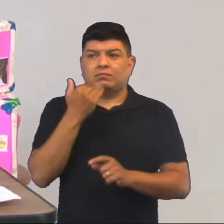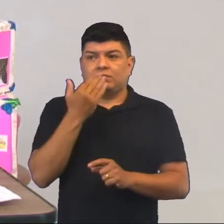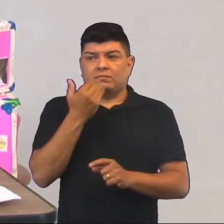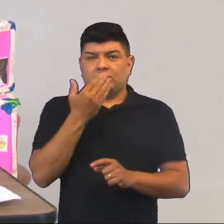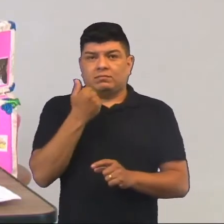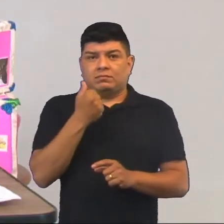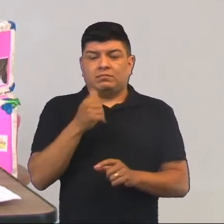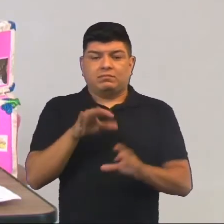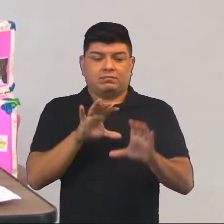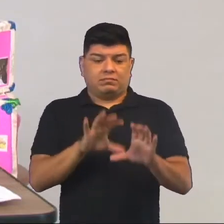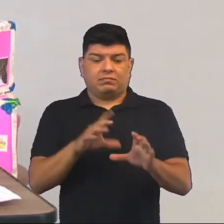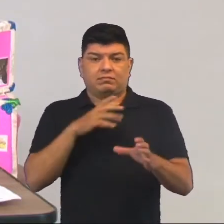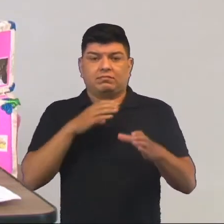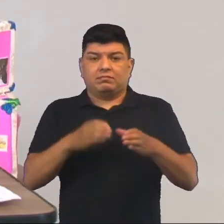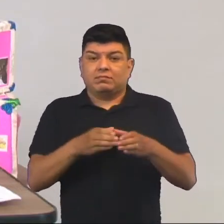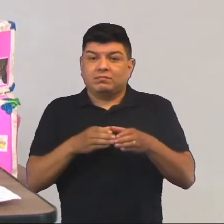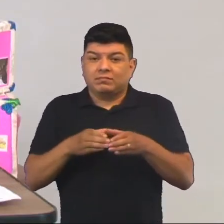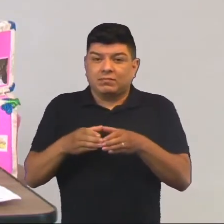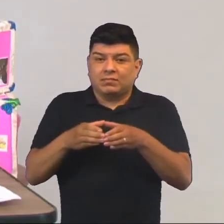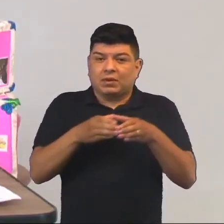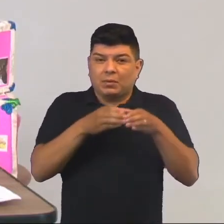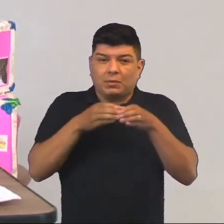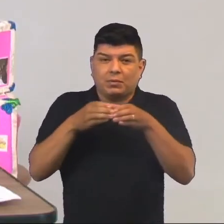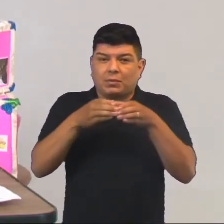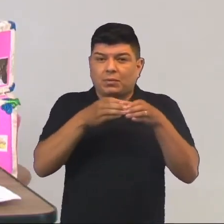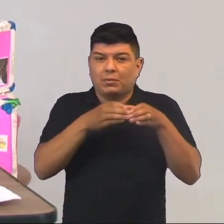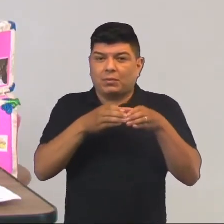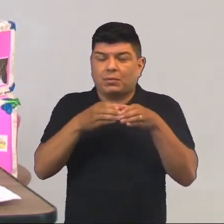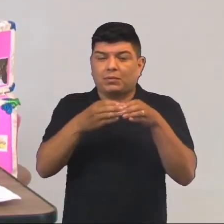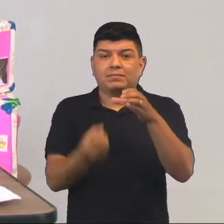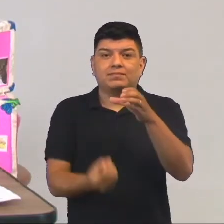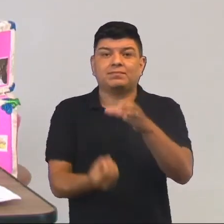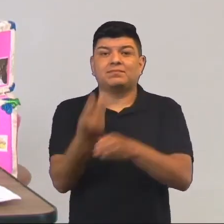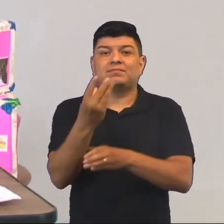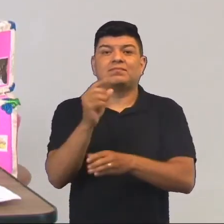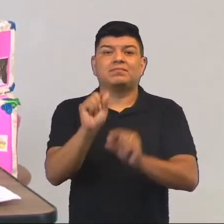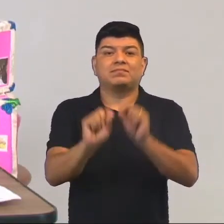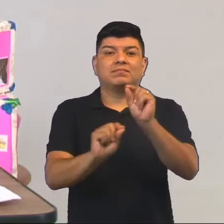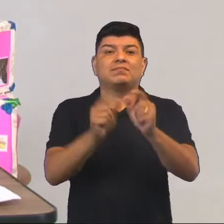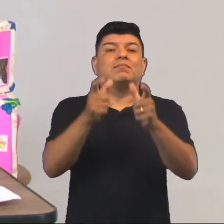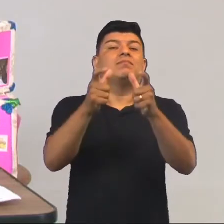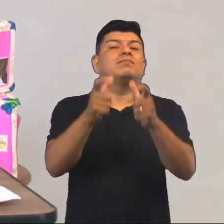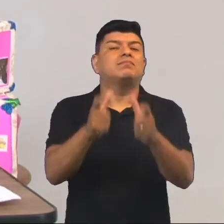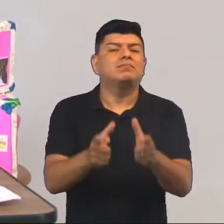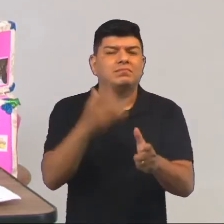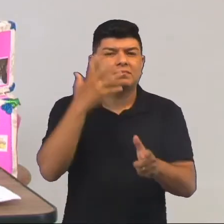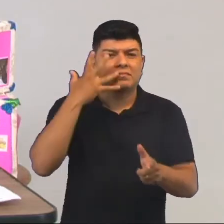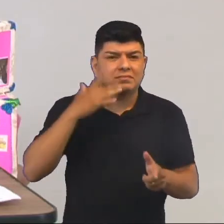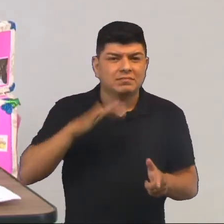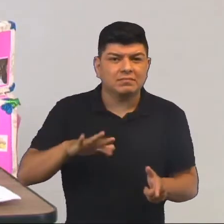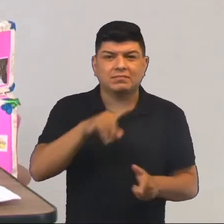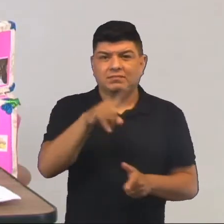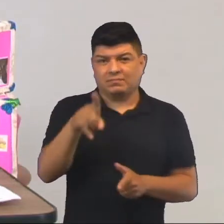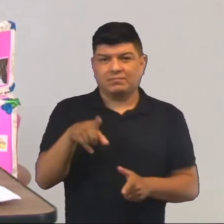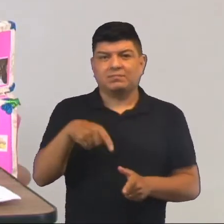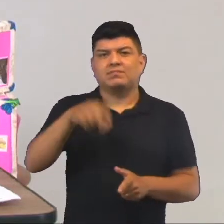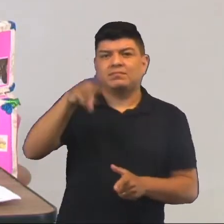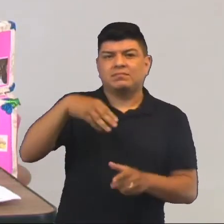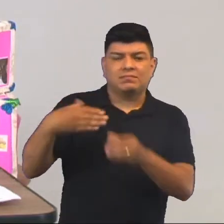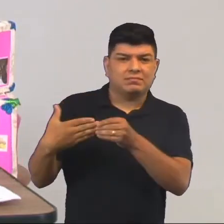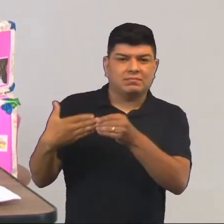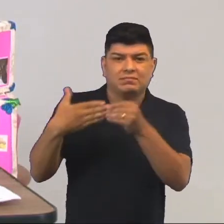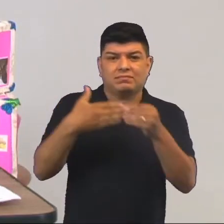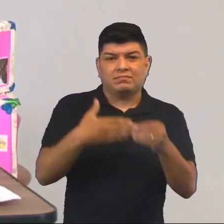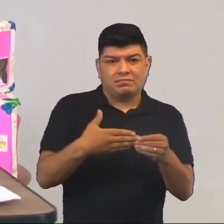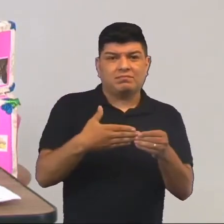alimento. E assim nós temos o tacacá. E o tacacá é de origem de onde, hein, crianças? Quem foi que